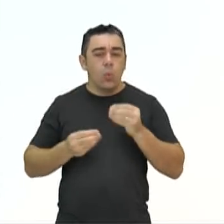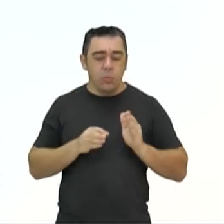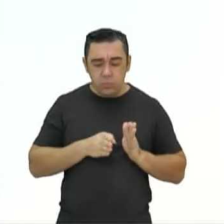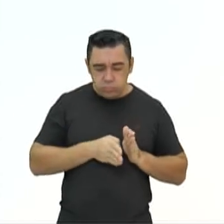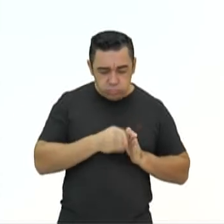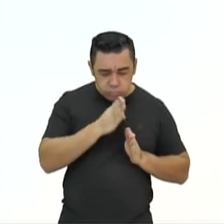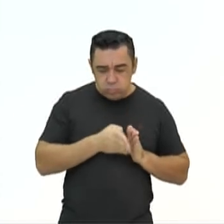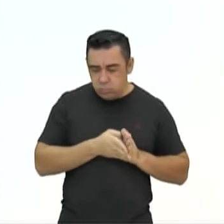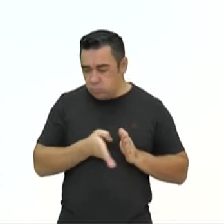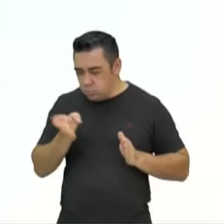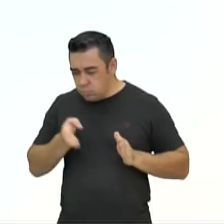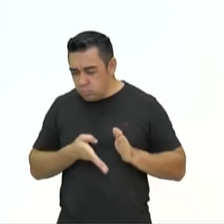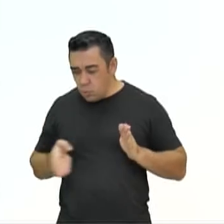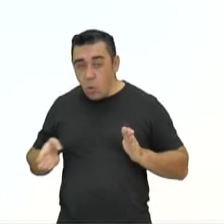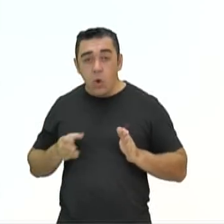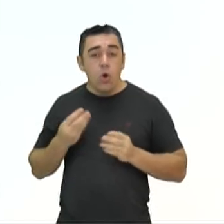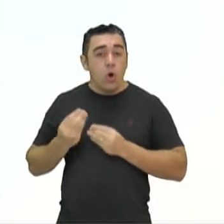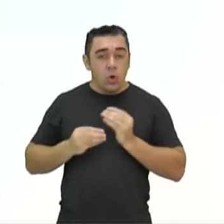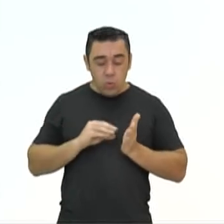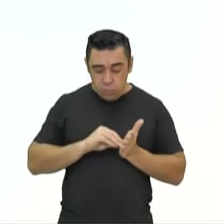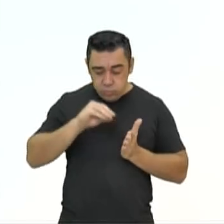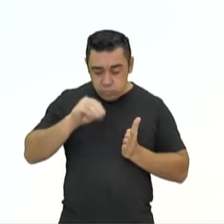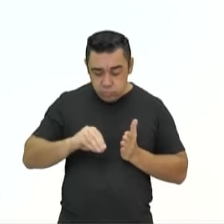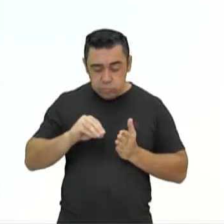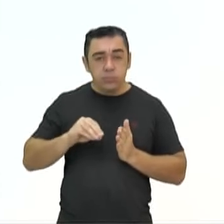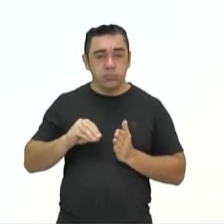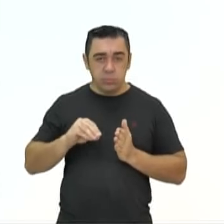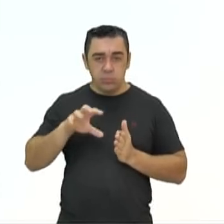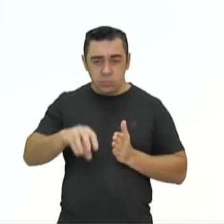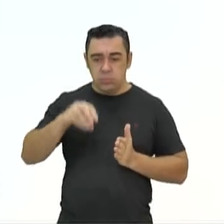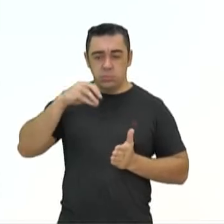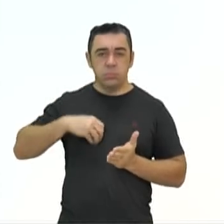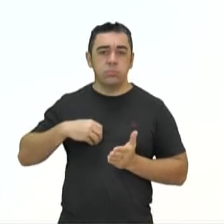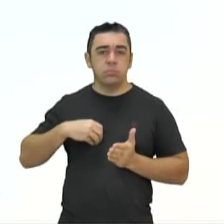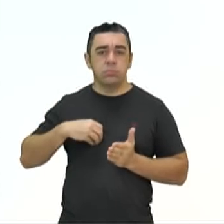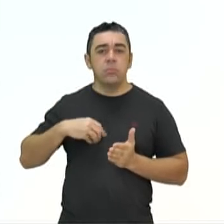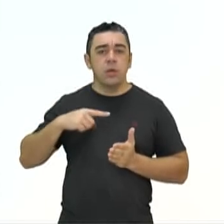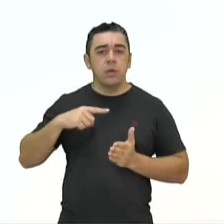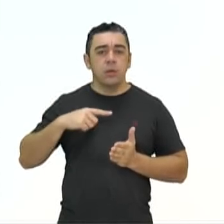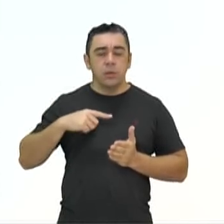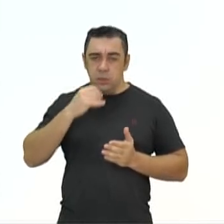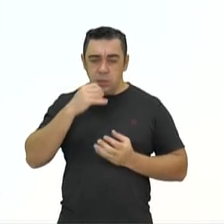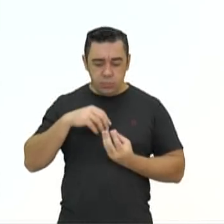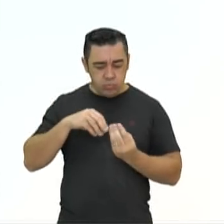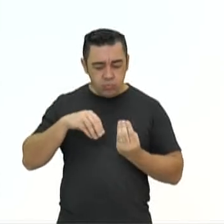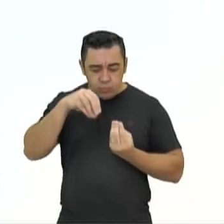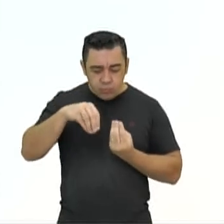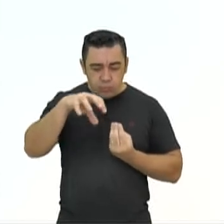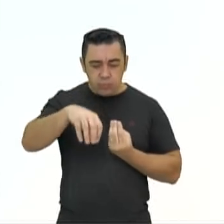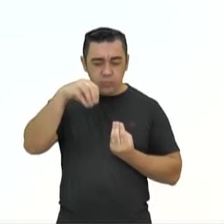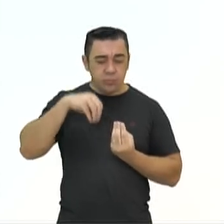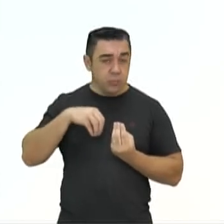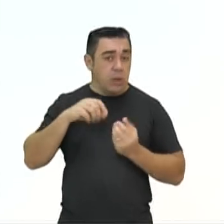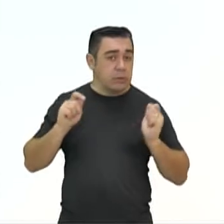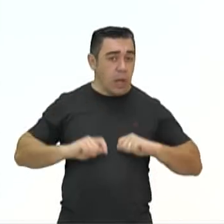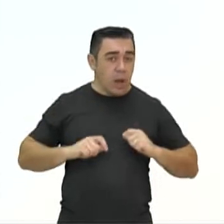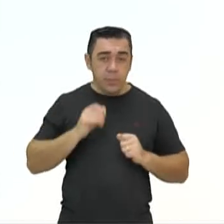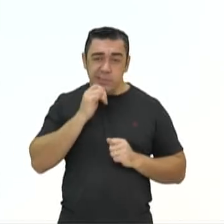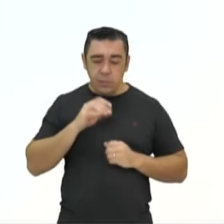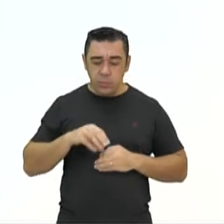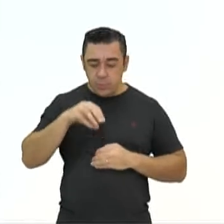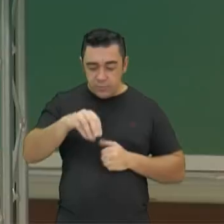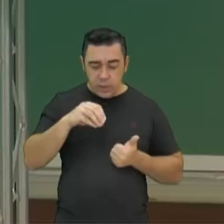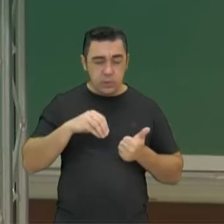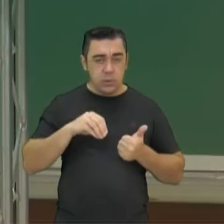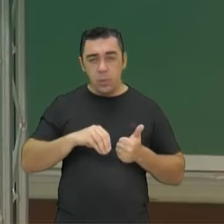as capturas, como elas capturam no tabuleiro, cada uma vai ter a sua especificidade de capturar. Tem umas que podem de uma forma, tem outras que podem de outra